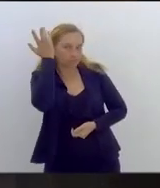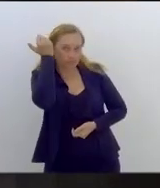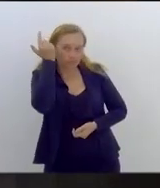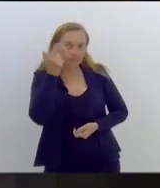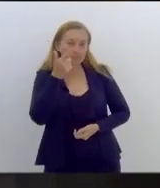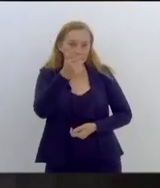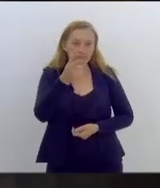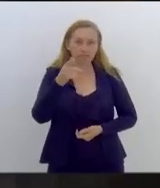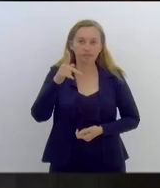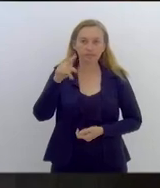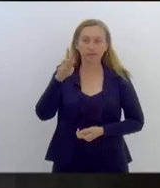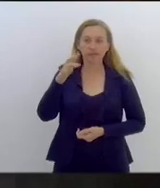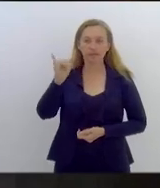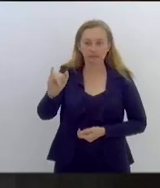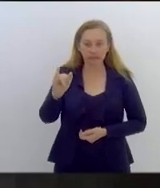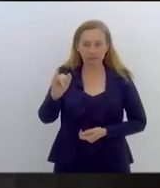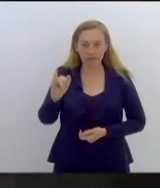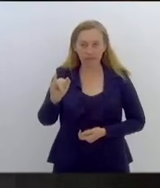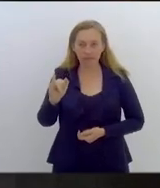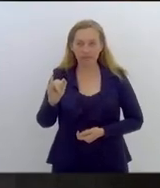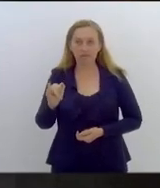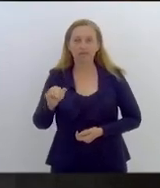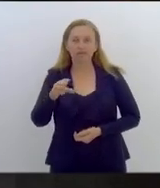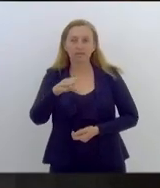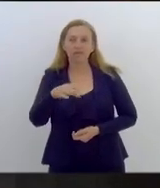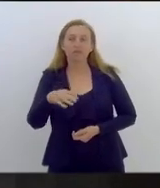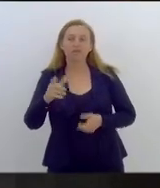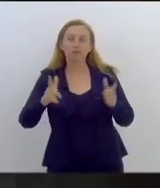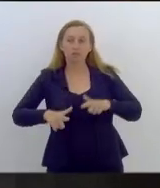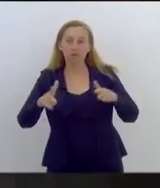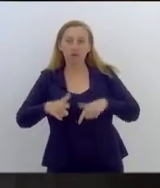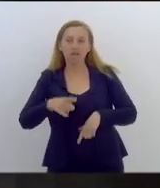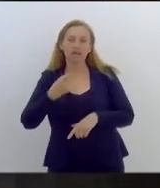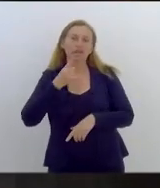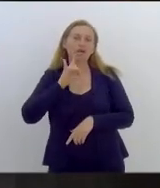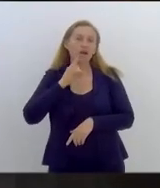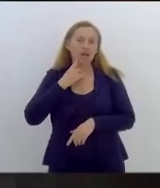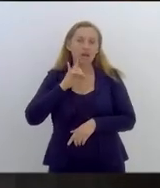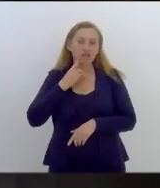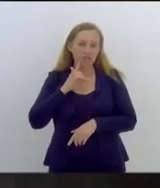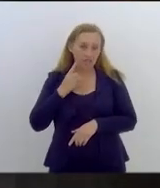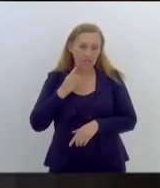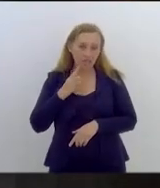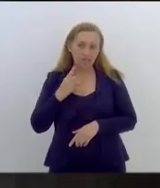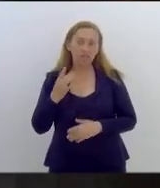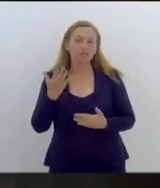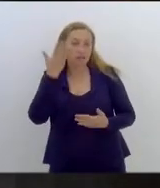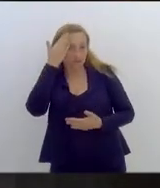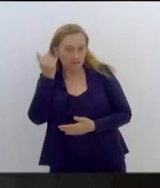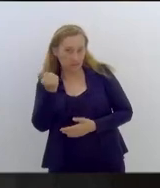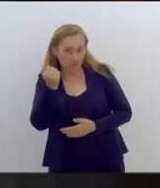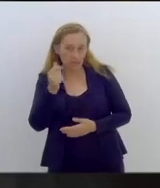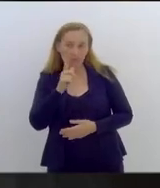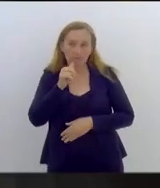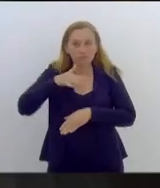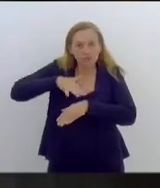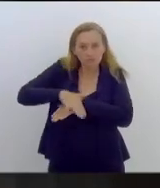lá em Paraty, terra da cachaça, da montanha, das praias lindas, da Flip, sabe das